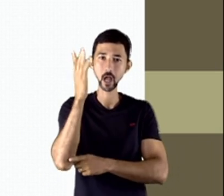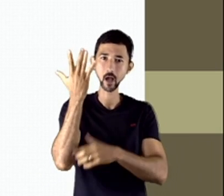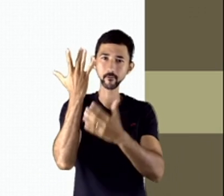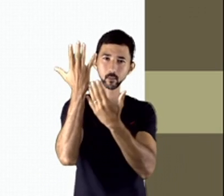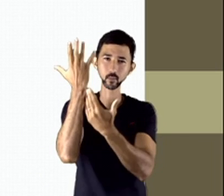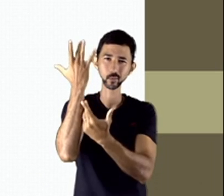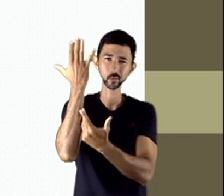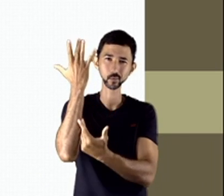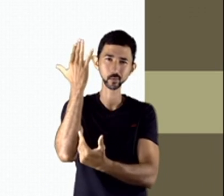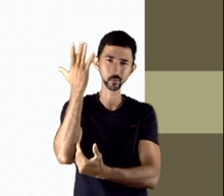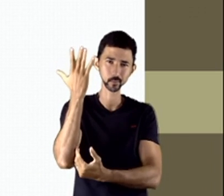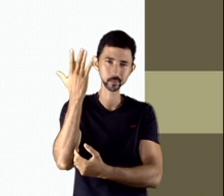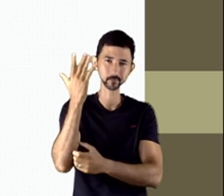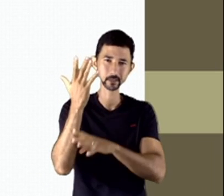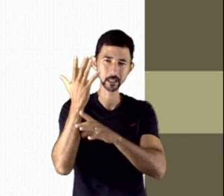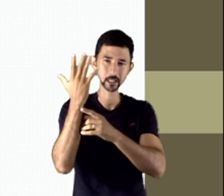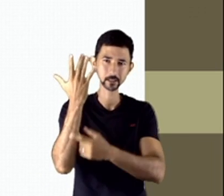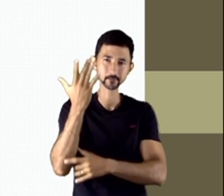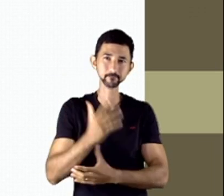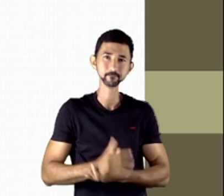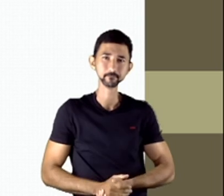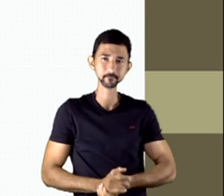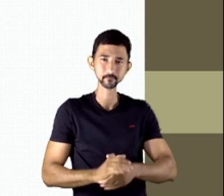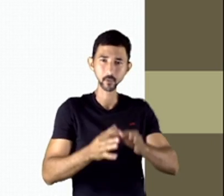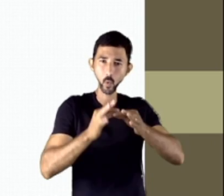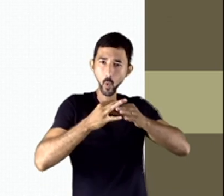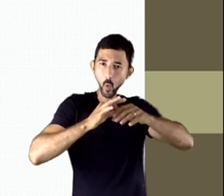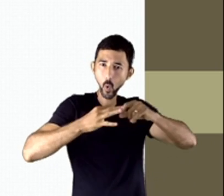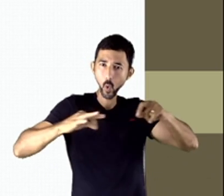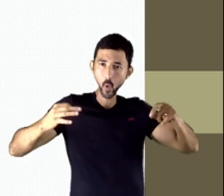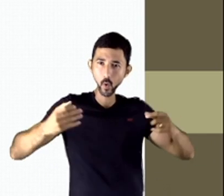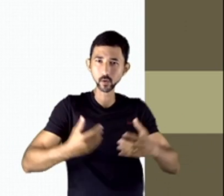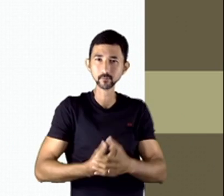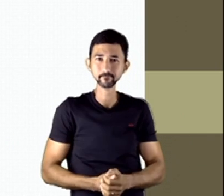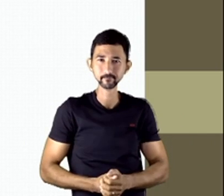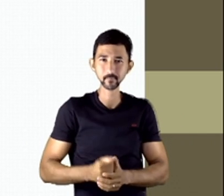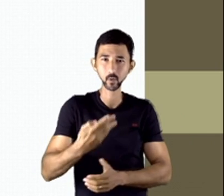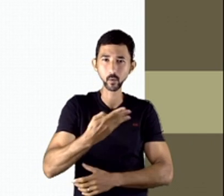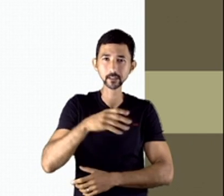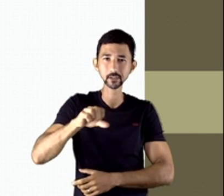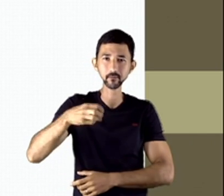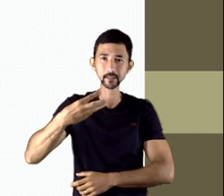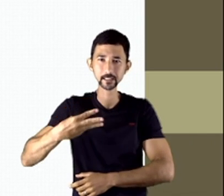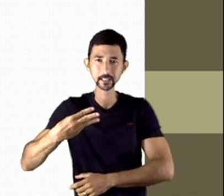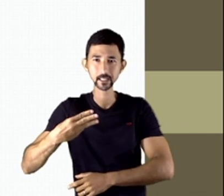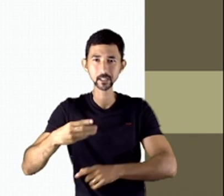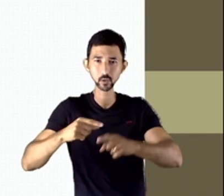Tem aproximadamente 973 hectares, sendo que 493